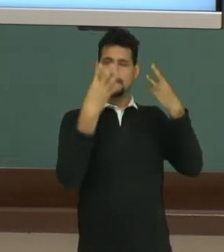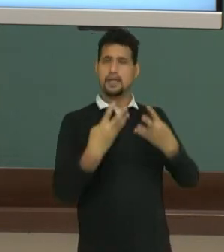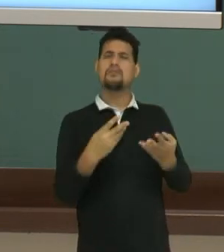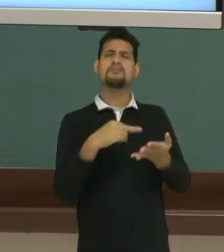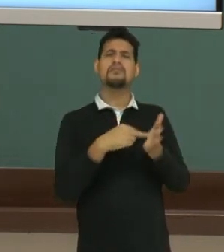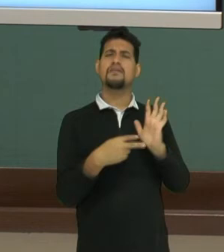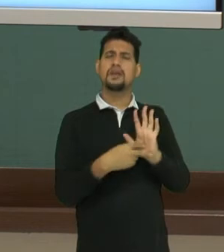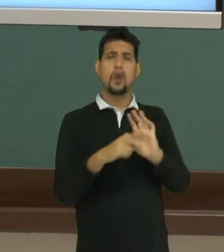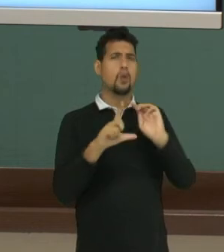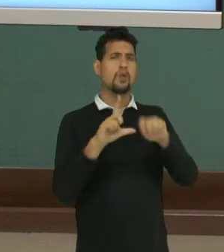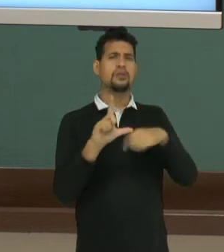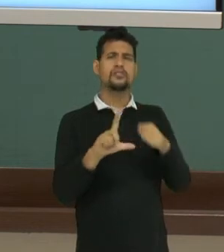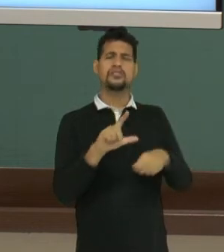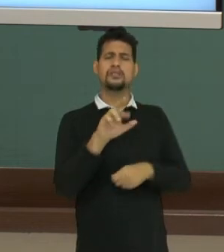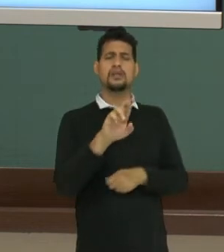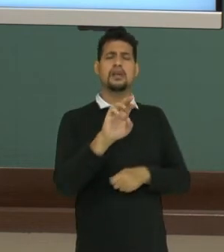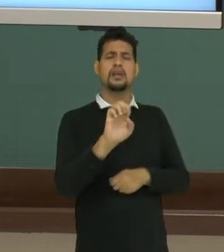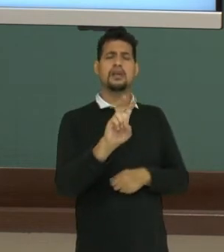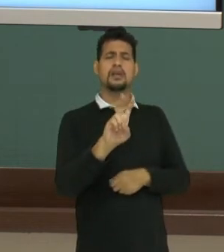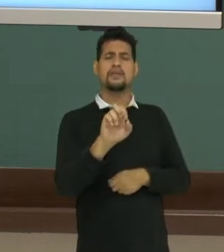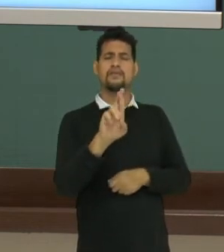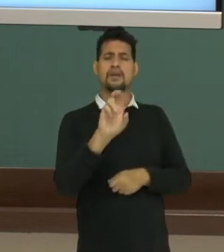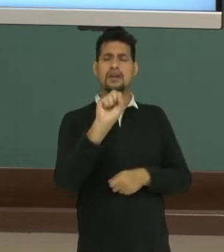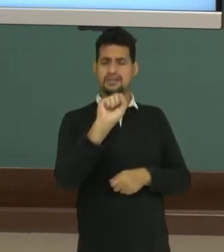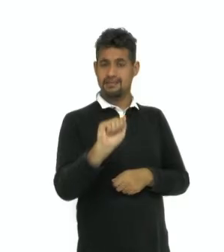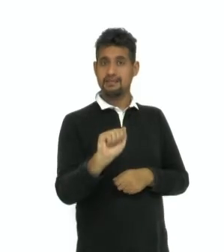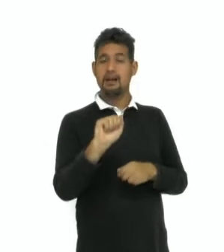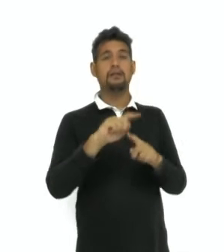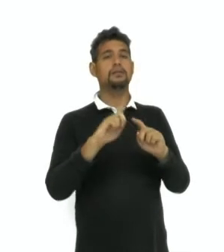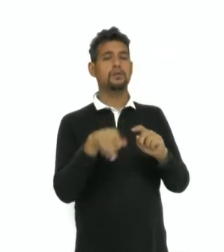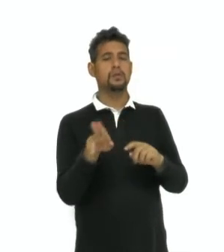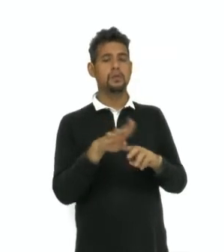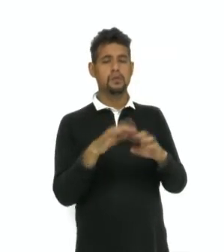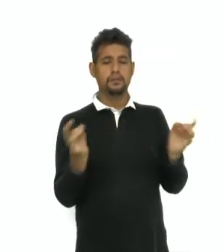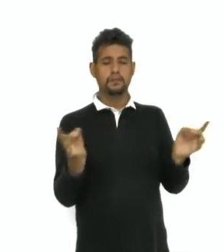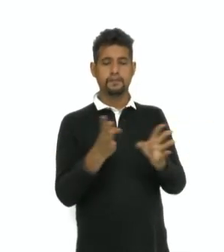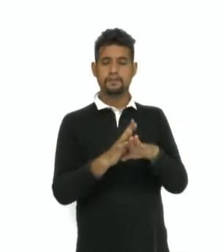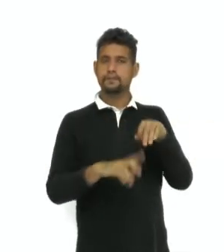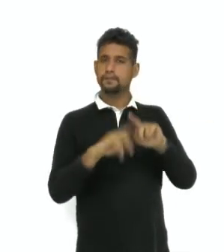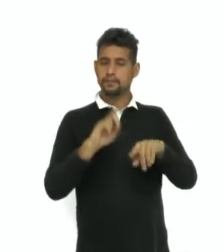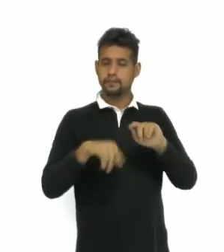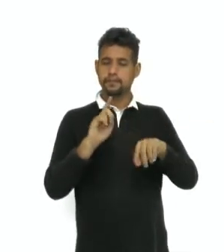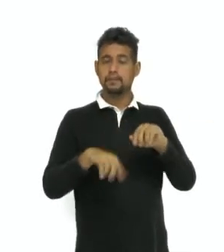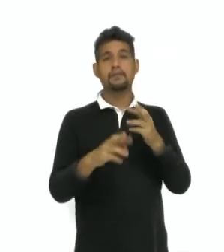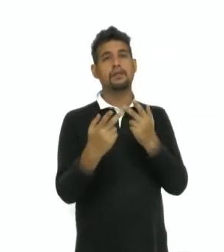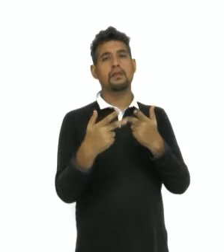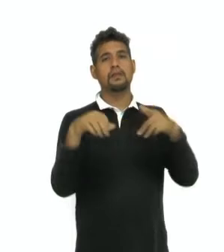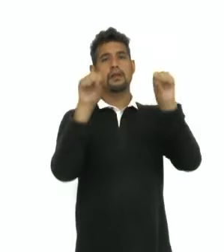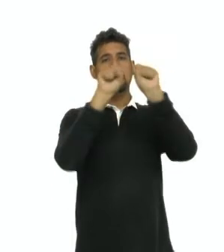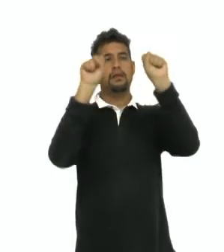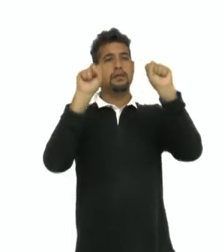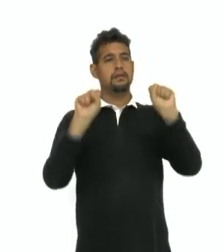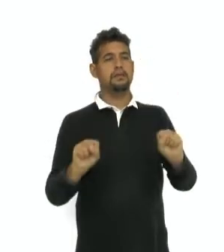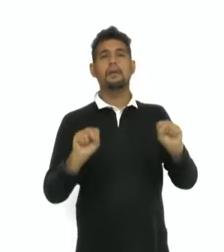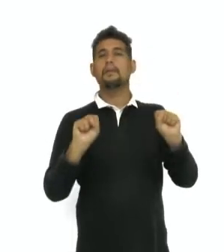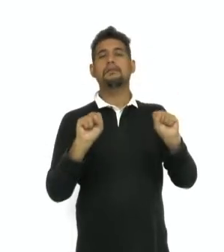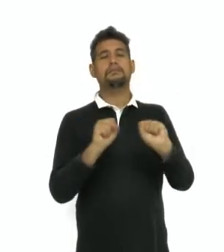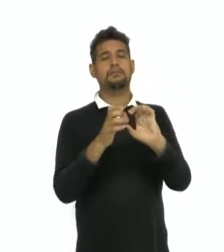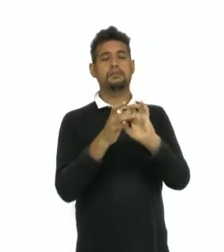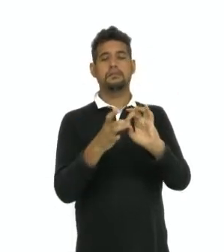agora. Denomina-se por logística reversa do pós-consumo de um produto como sendo o sistema que